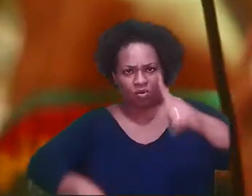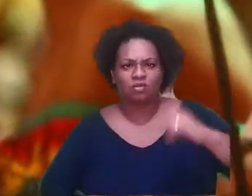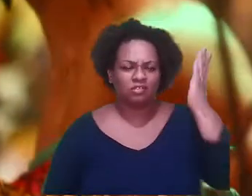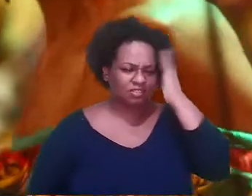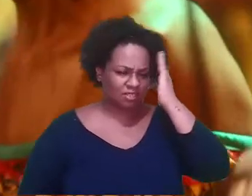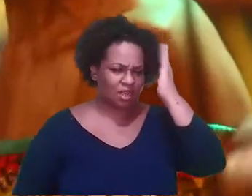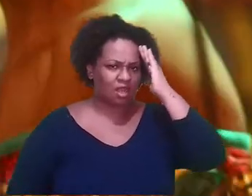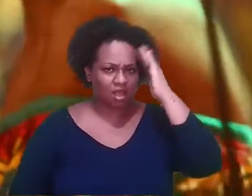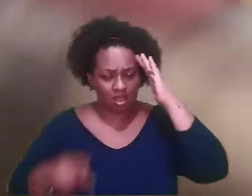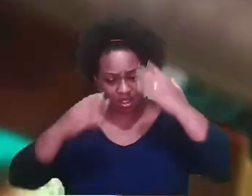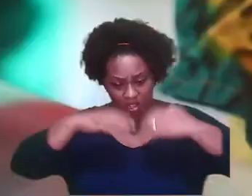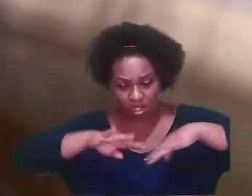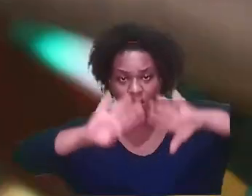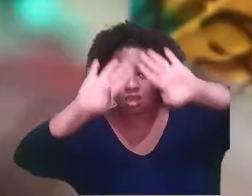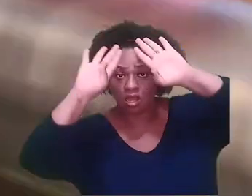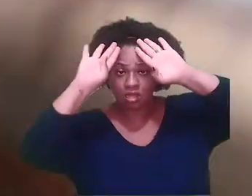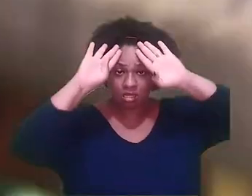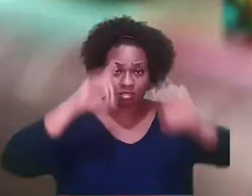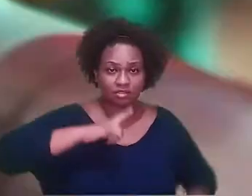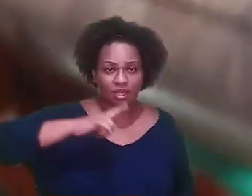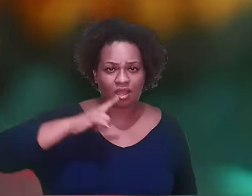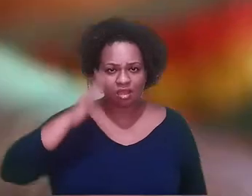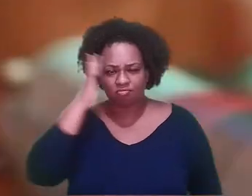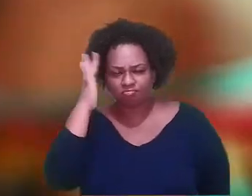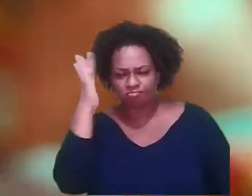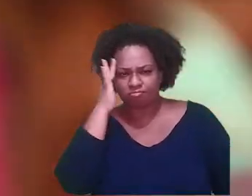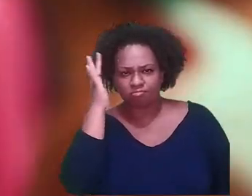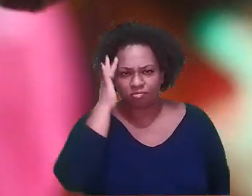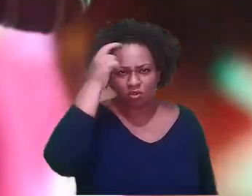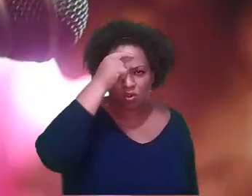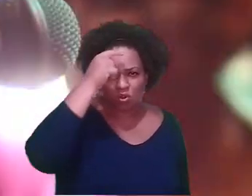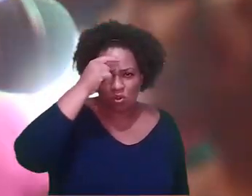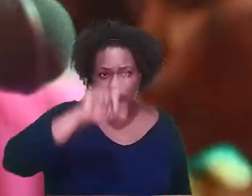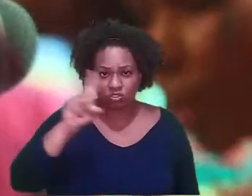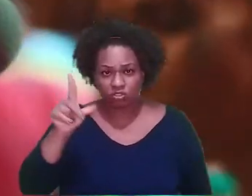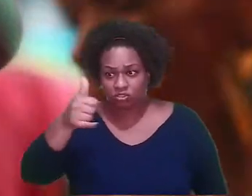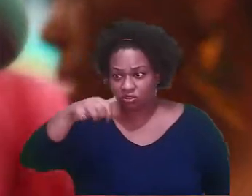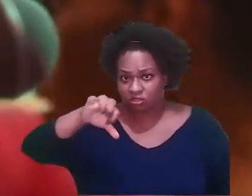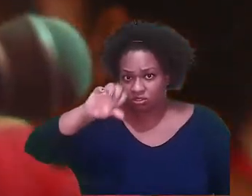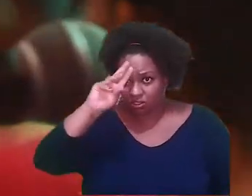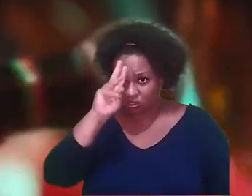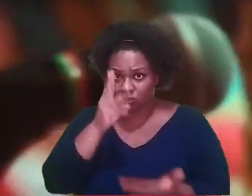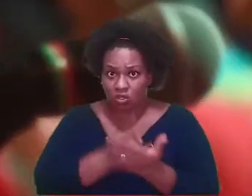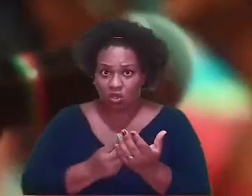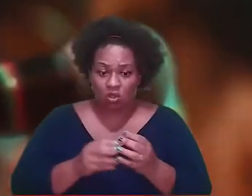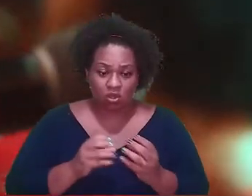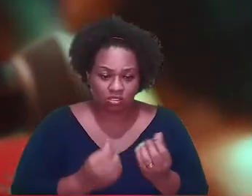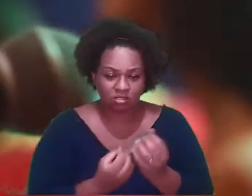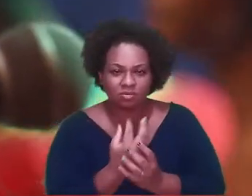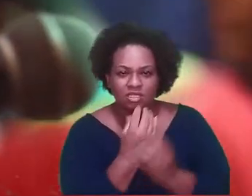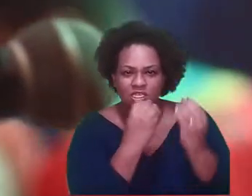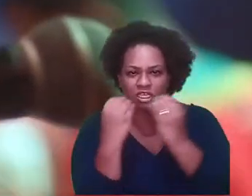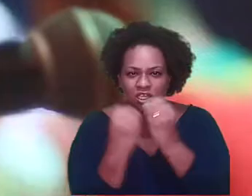do terreiro, o coco traz consciência. No dia 19 de março, planta o milho que ele vem.